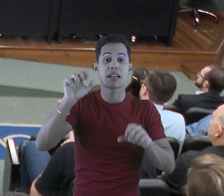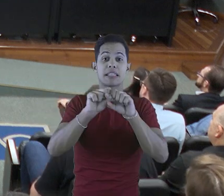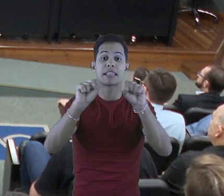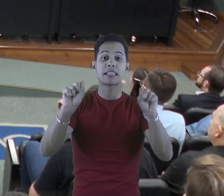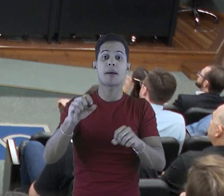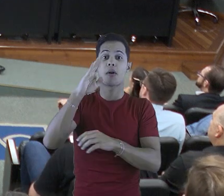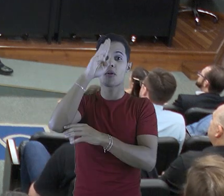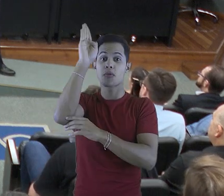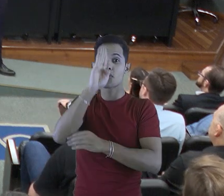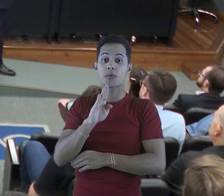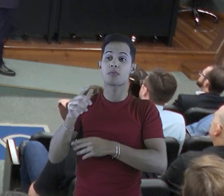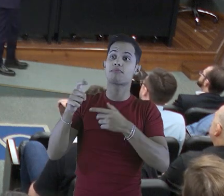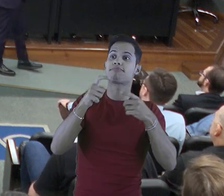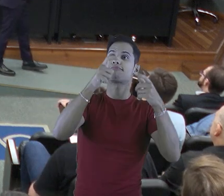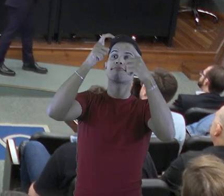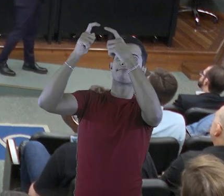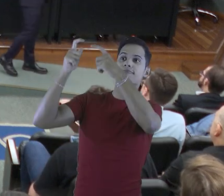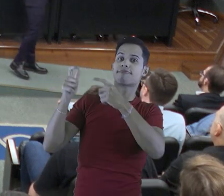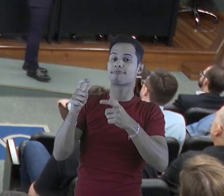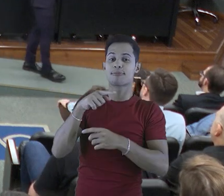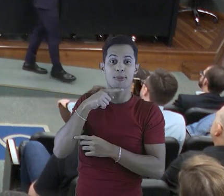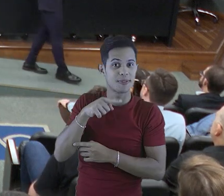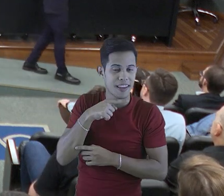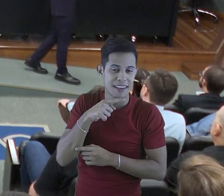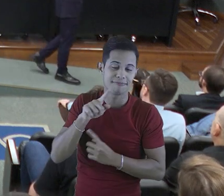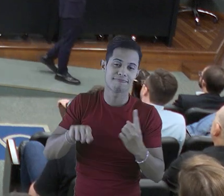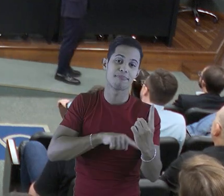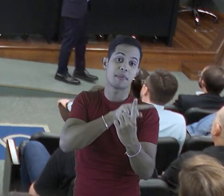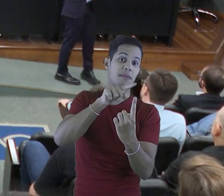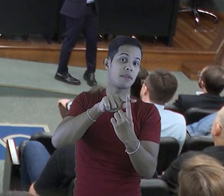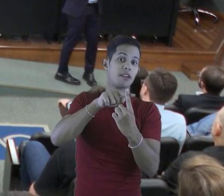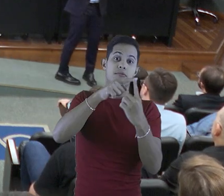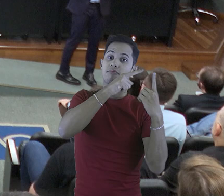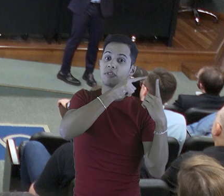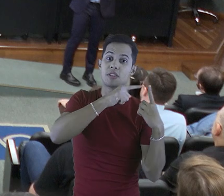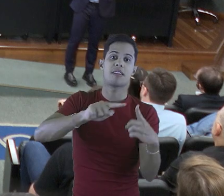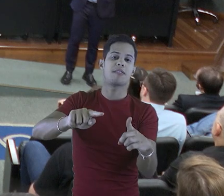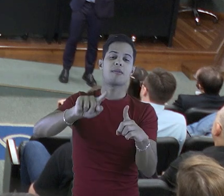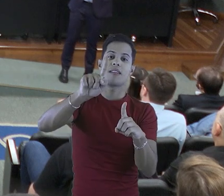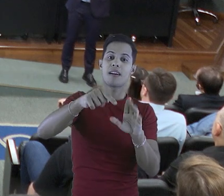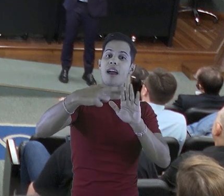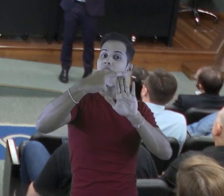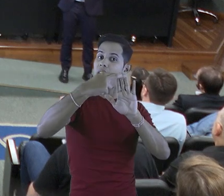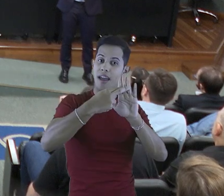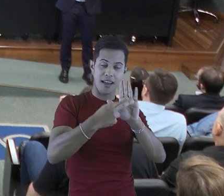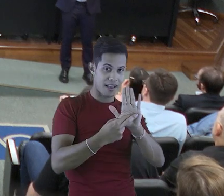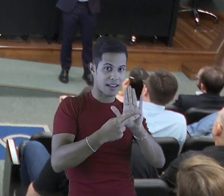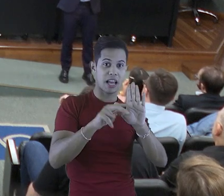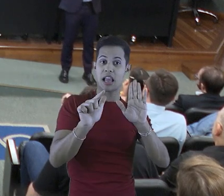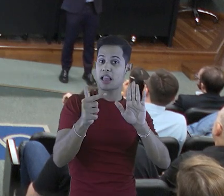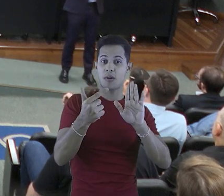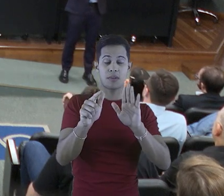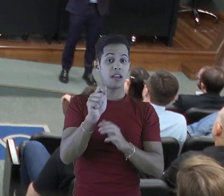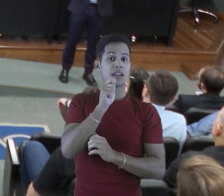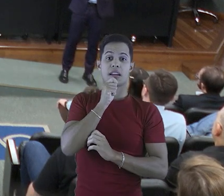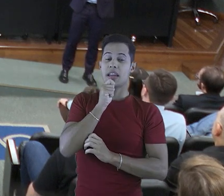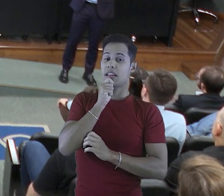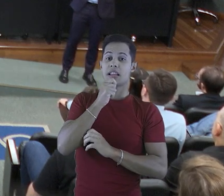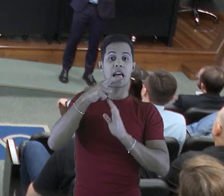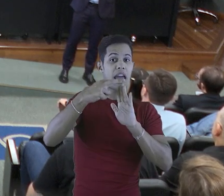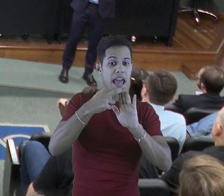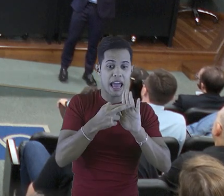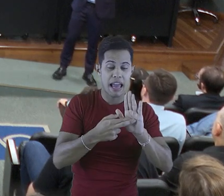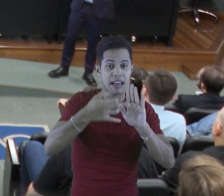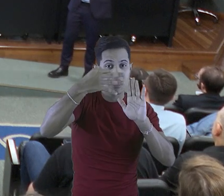Então, esse é o primeiro grande desafio, desafio normativo. A gente não tem ainda muita norma para se apegar.